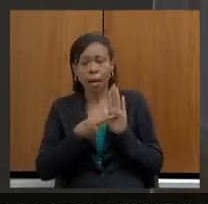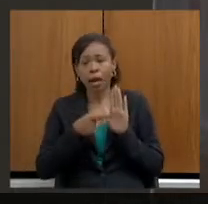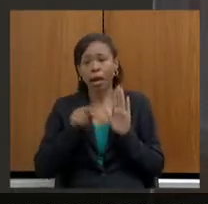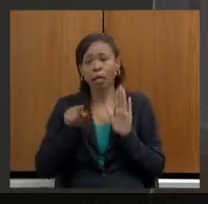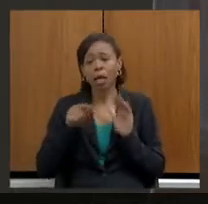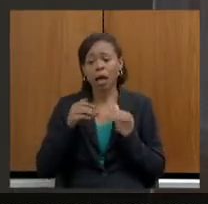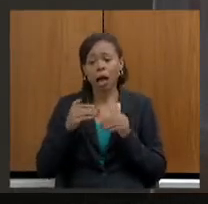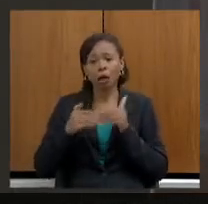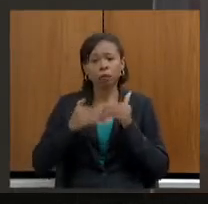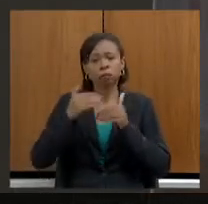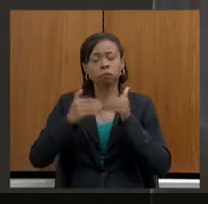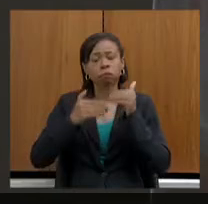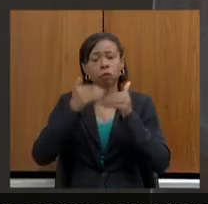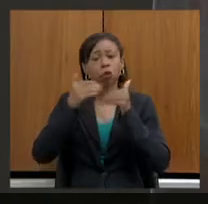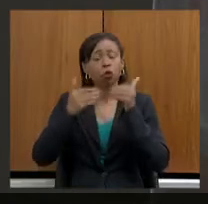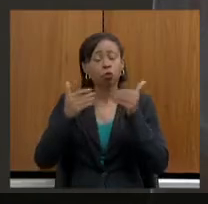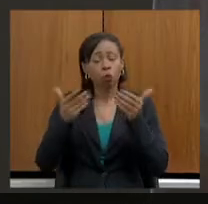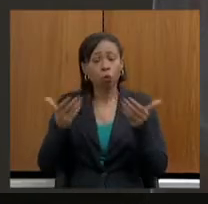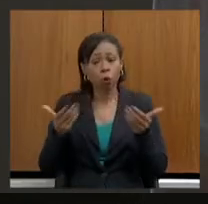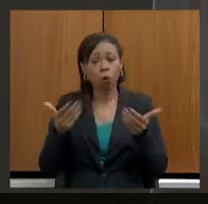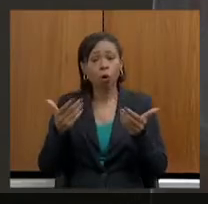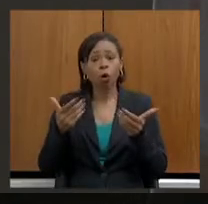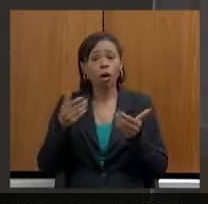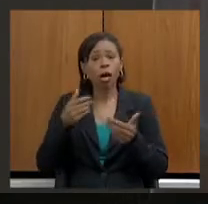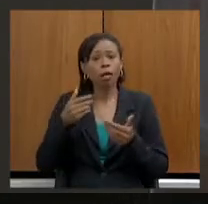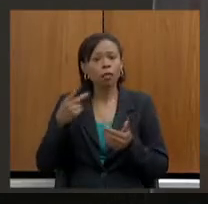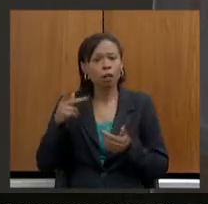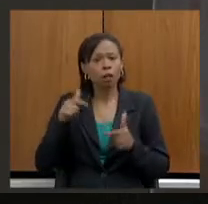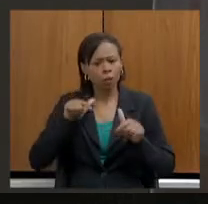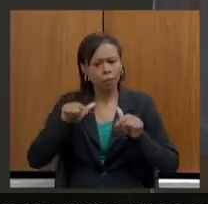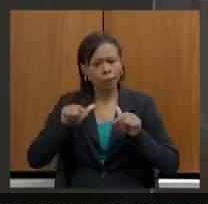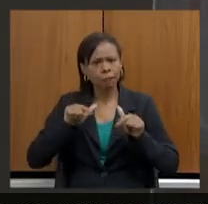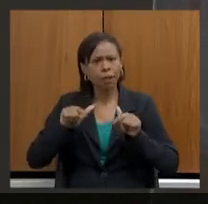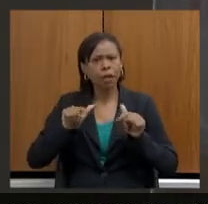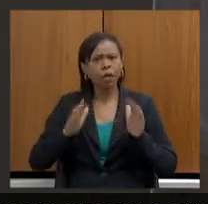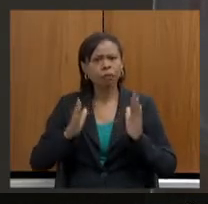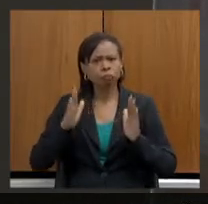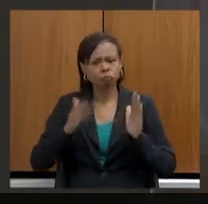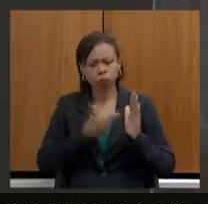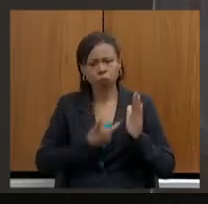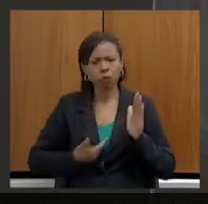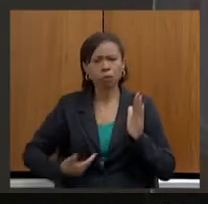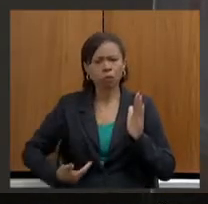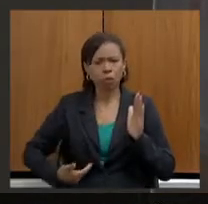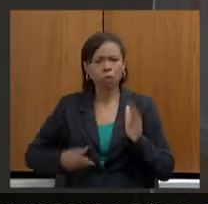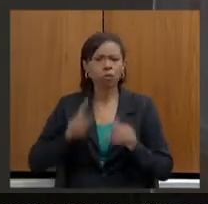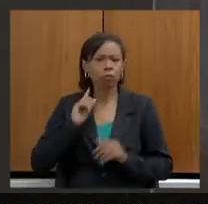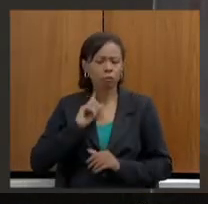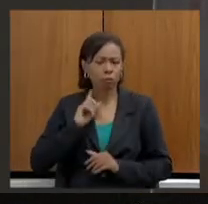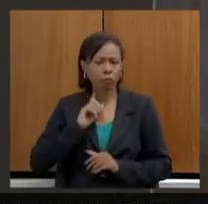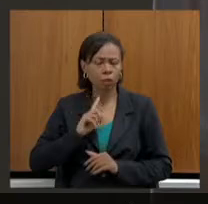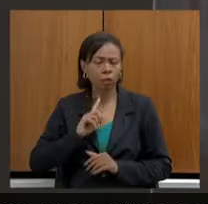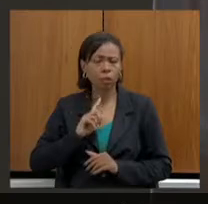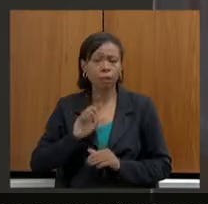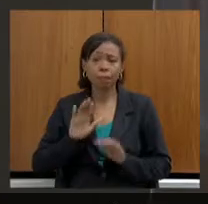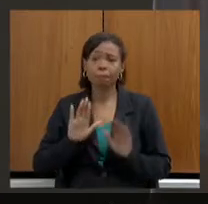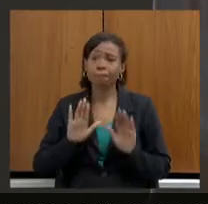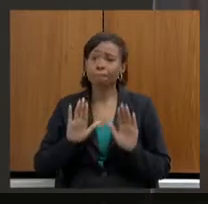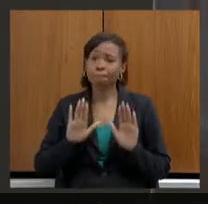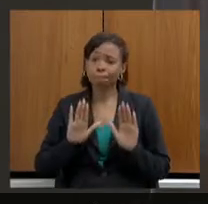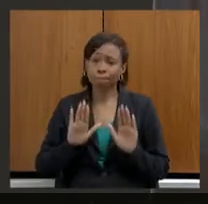sua a sua experiência de governo do estado trazendo alguns números mais